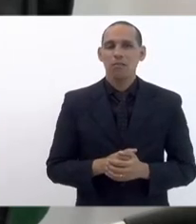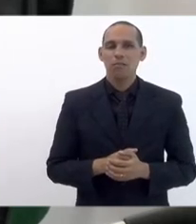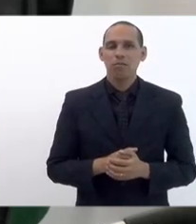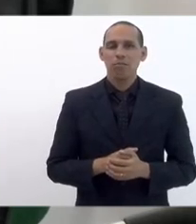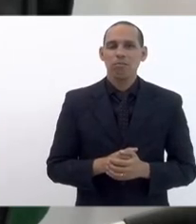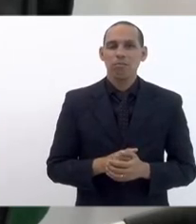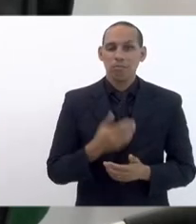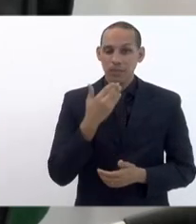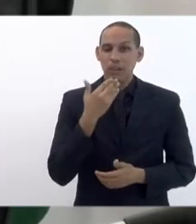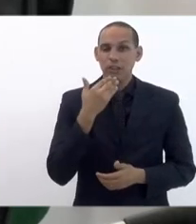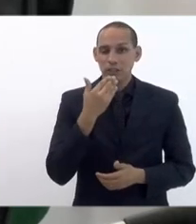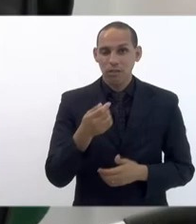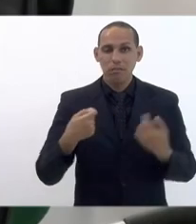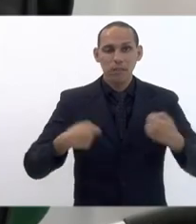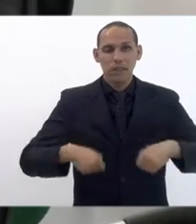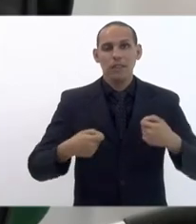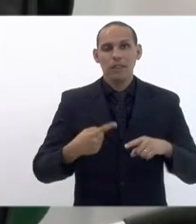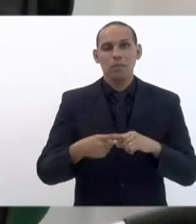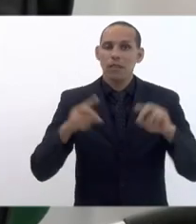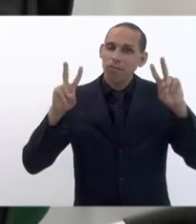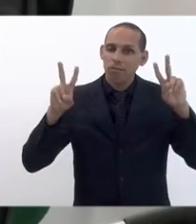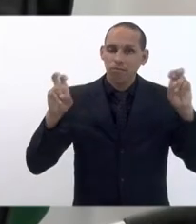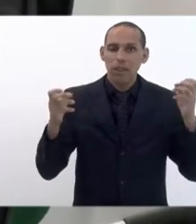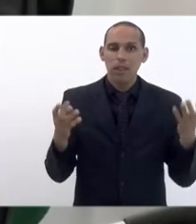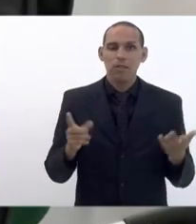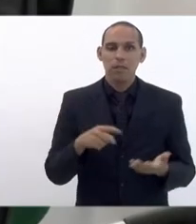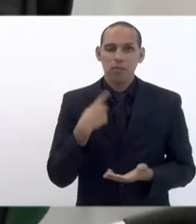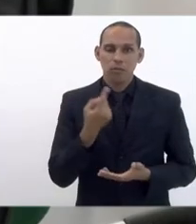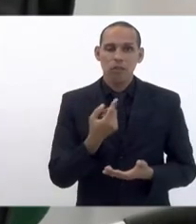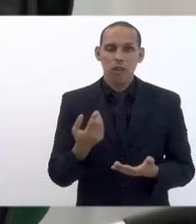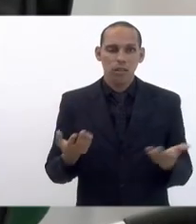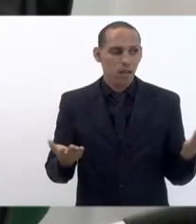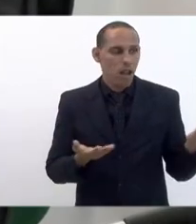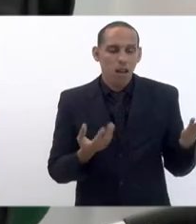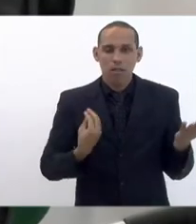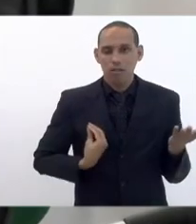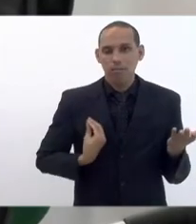um apelo necessário pelo tema que passamos recentemente.